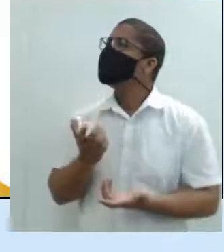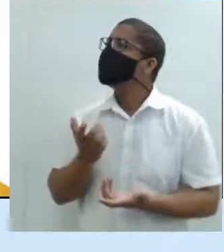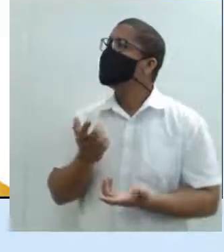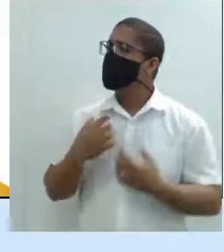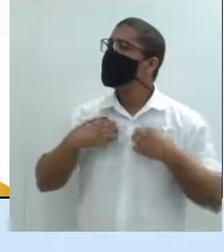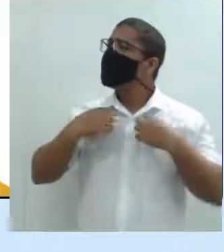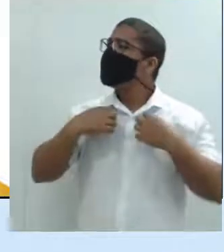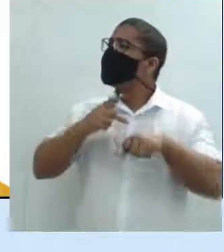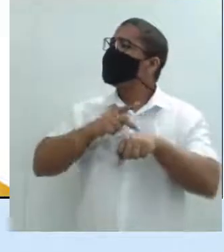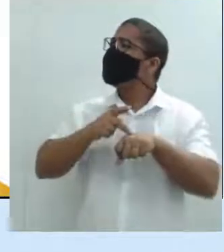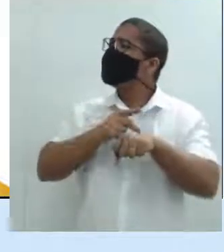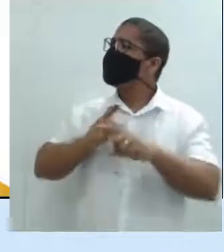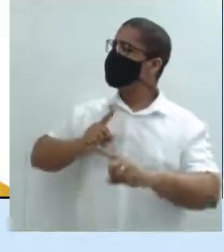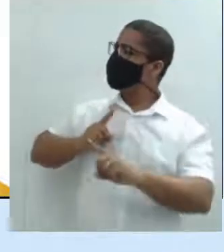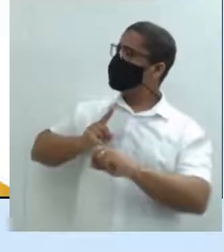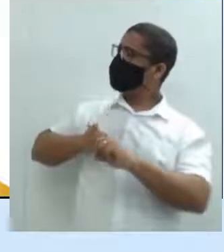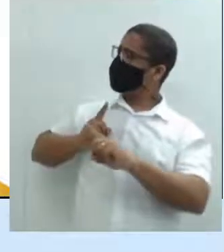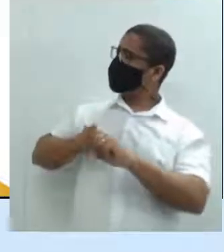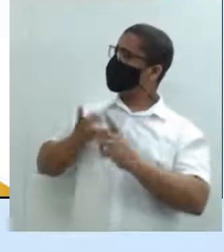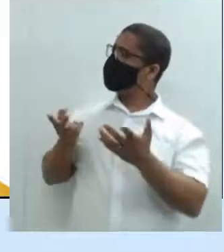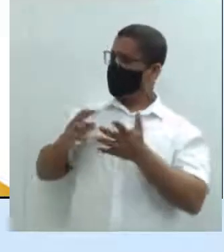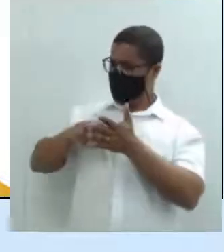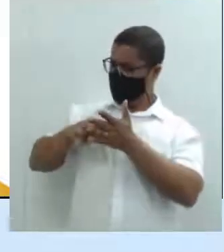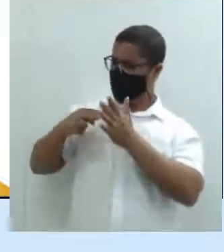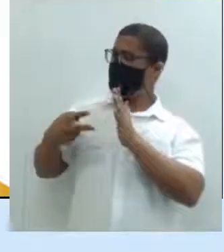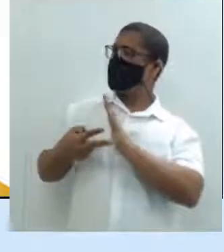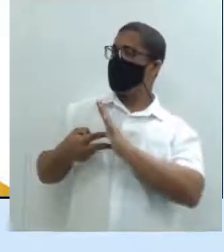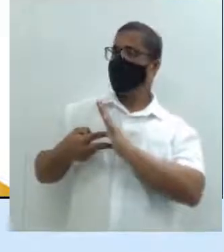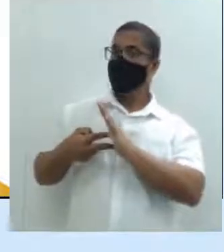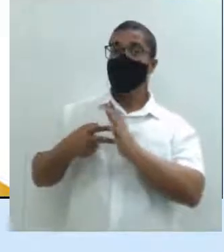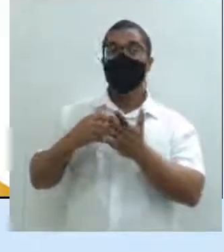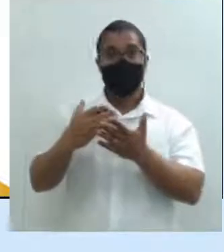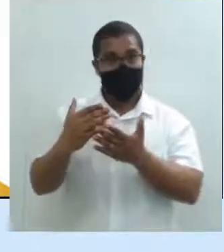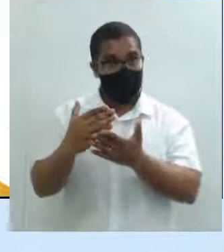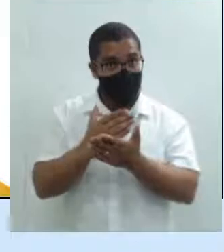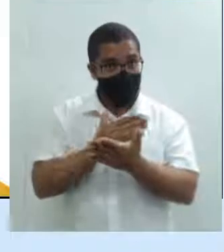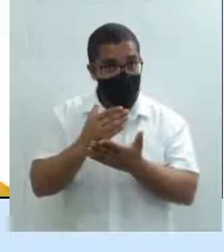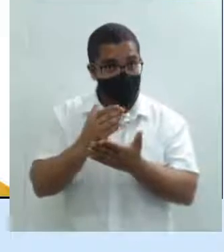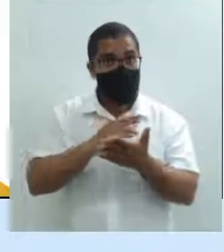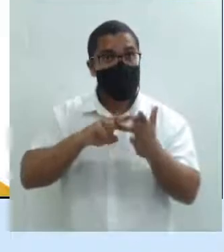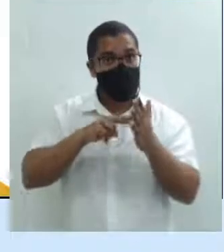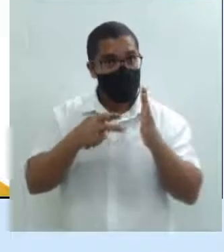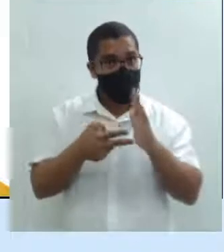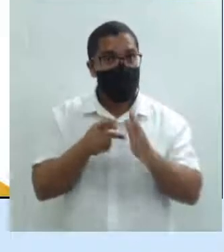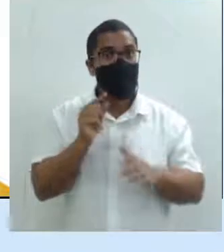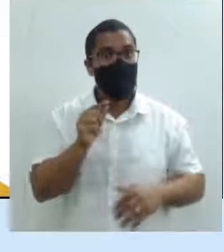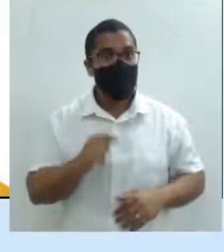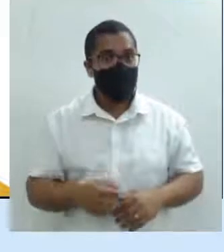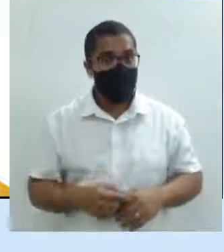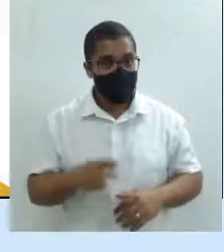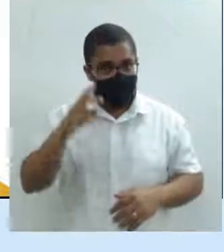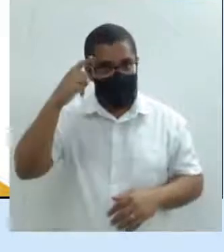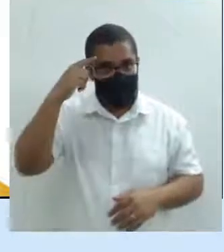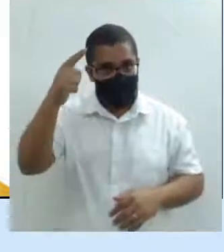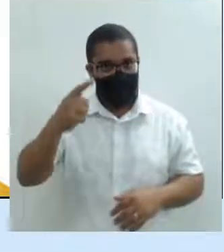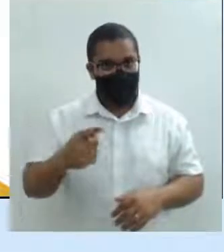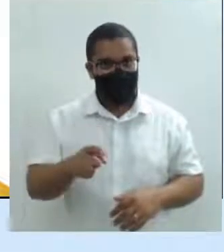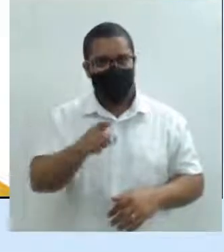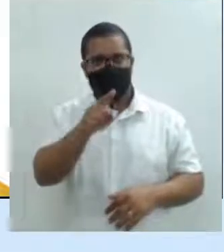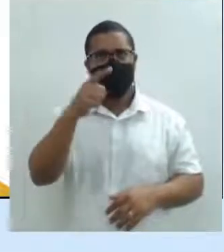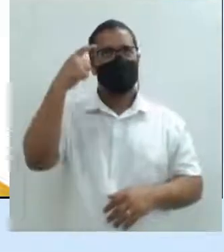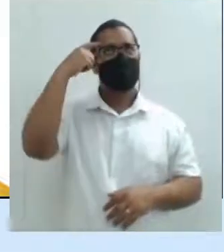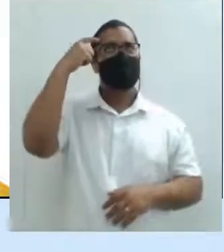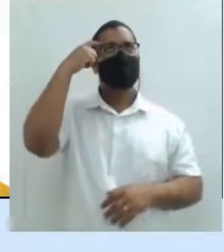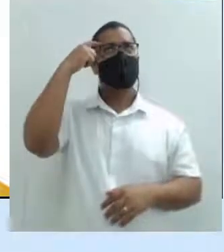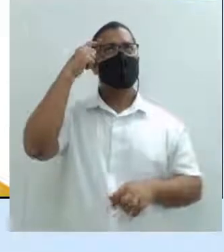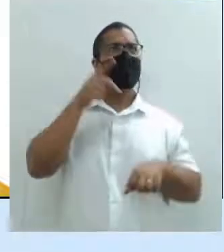vestiu preto. O que é que o preto simboliza em algumas situações, em alguns casos, pessoal? Você provavelmente deve pensar